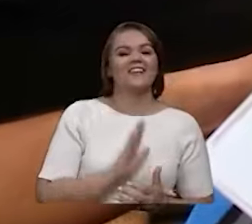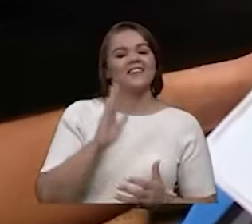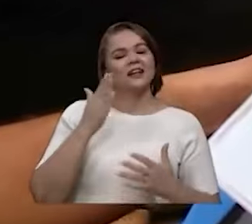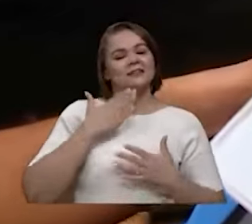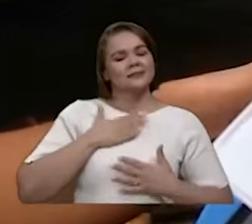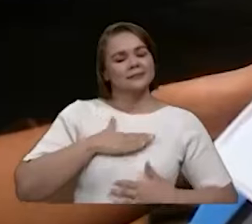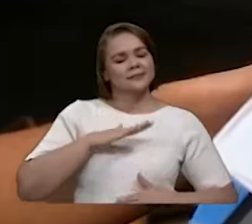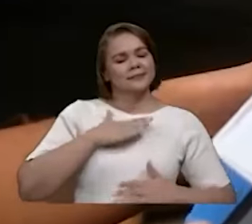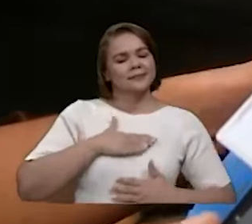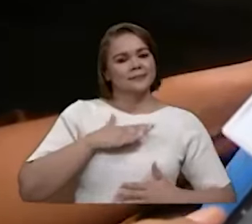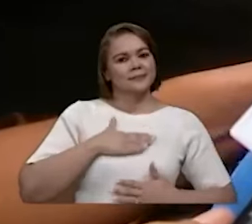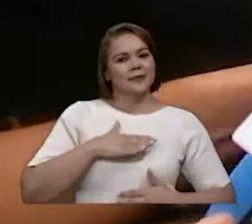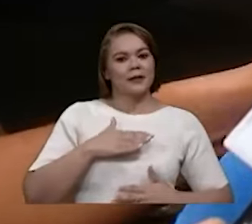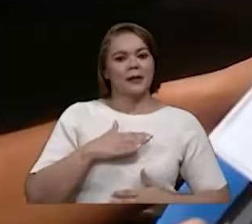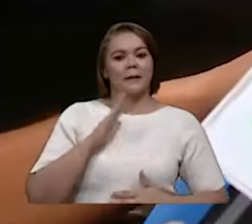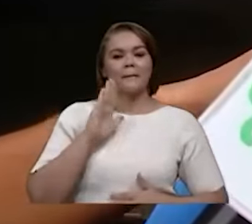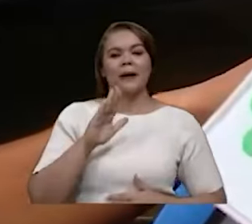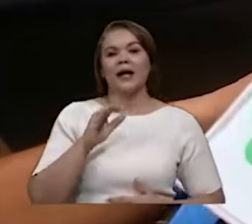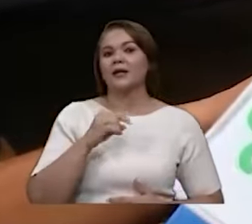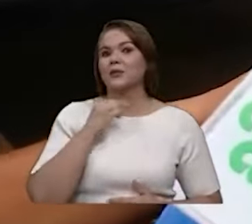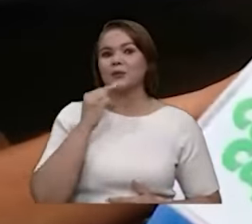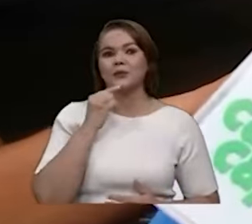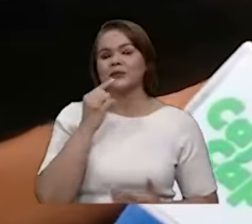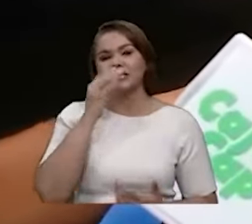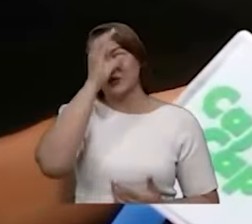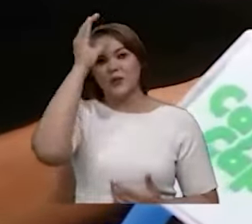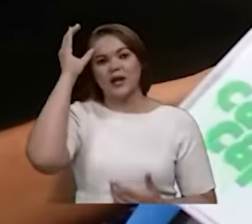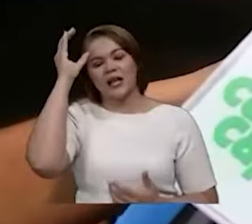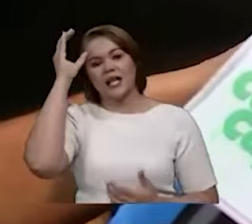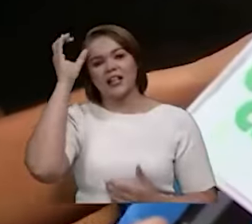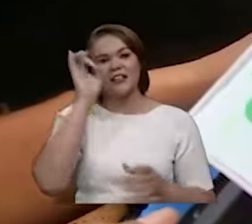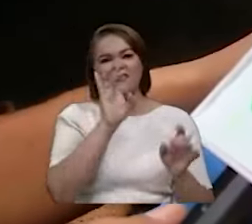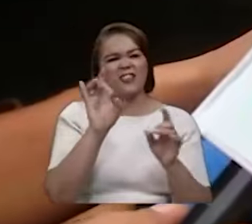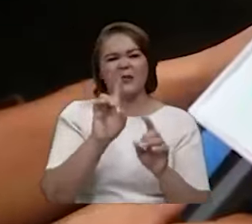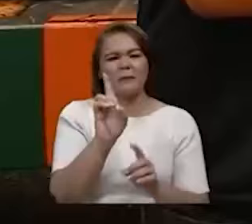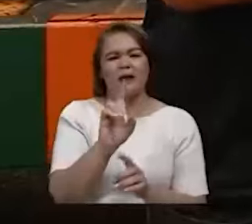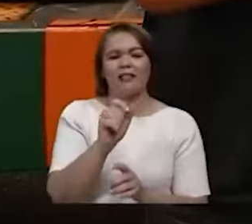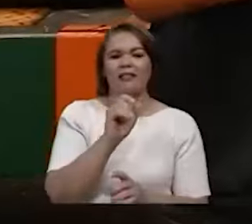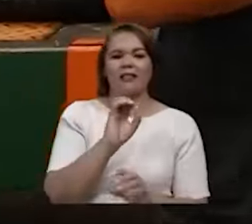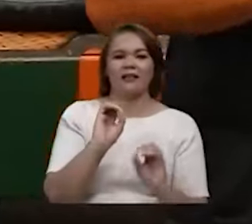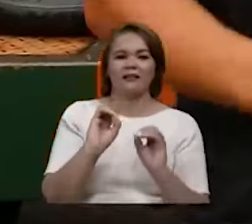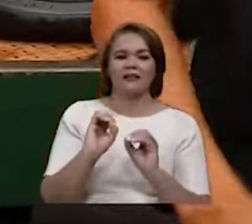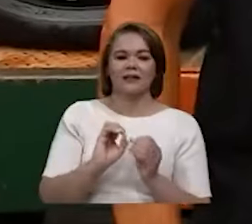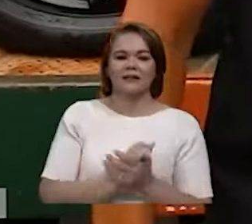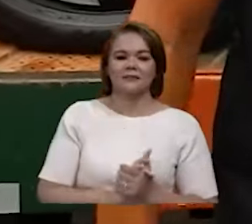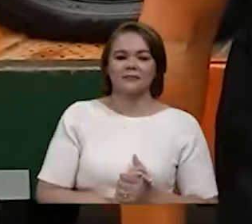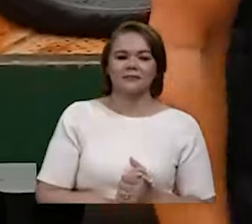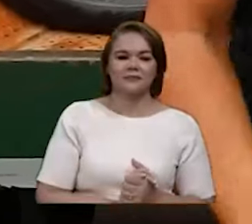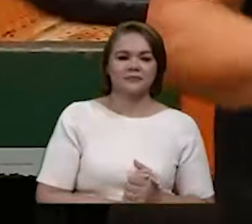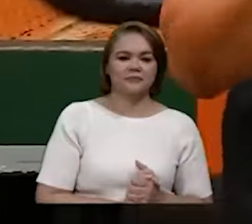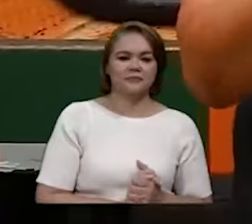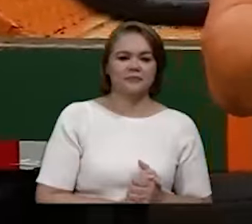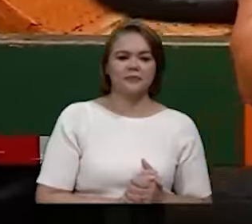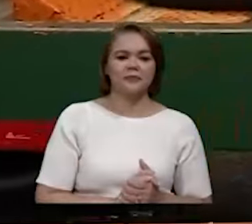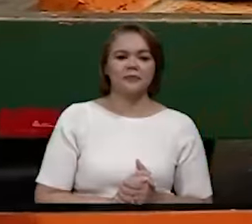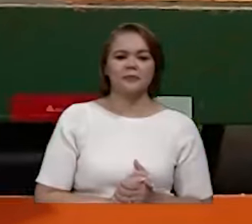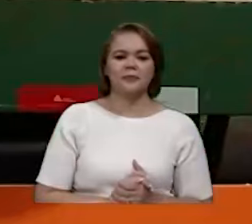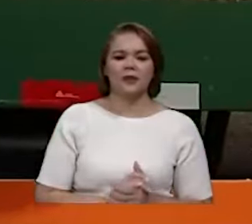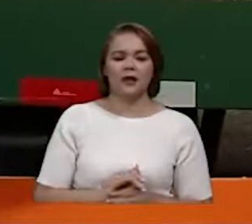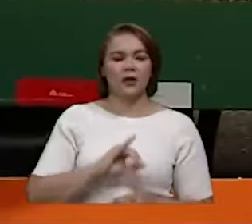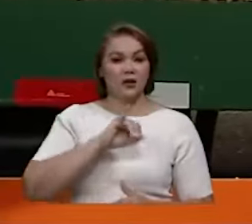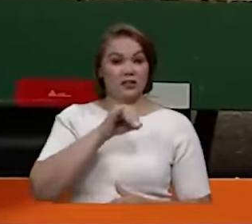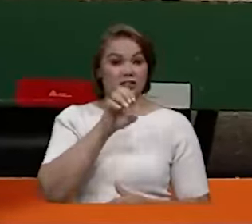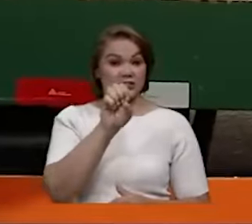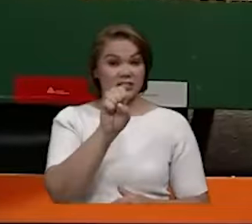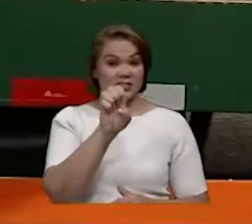acalmei, mas mesmo assim não consegui nem atender os clientes, mas tô feliz, muito feliz mesmo. Eita, que coisa boa, ó. A Jéssica garantiu o